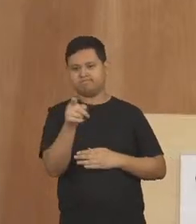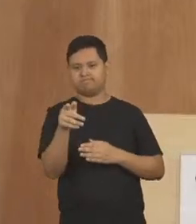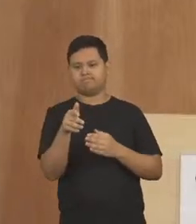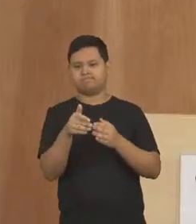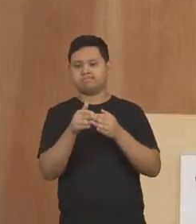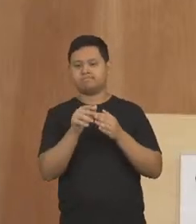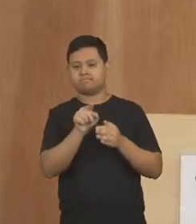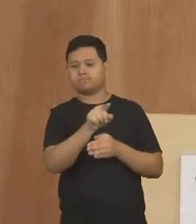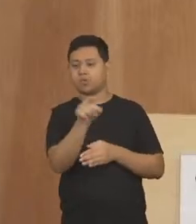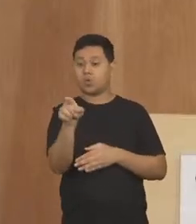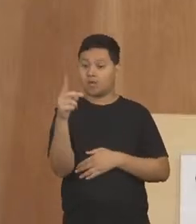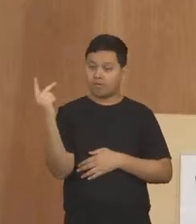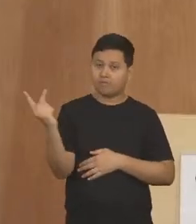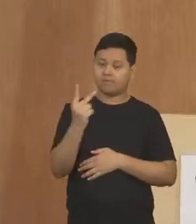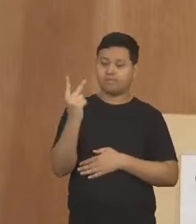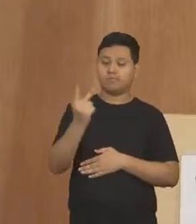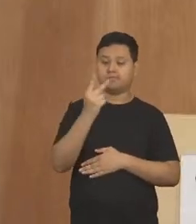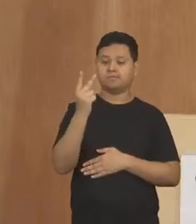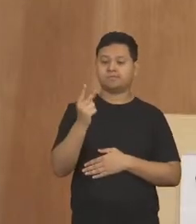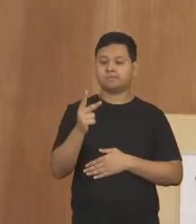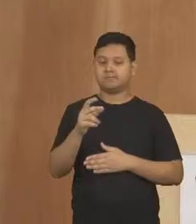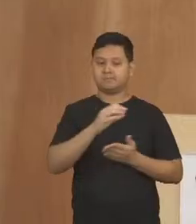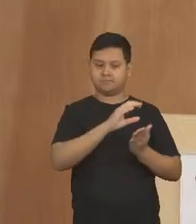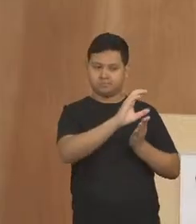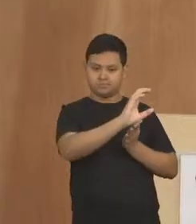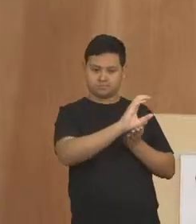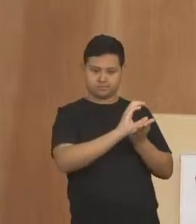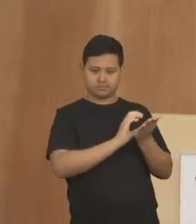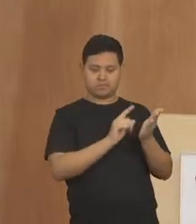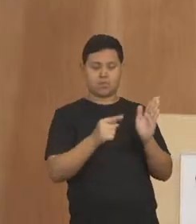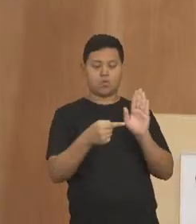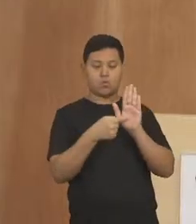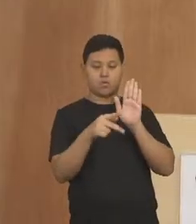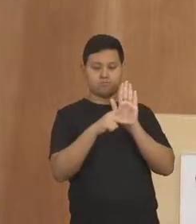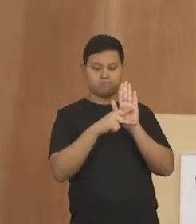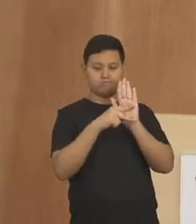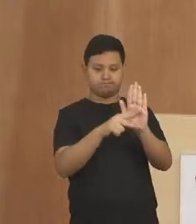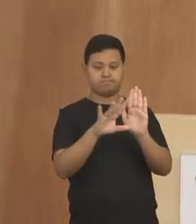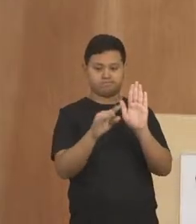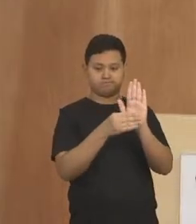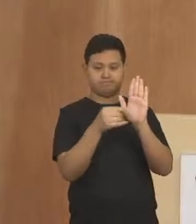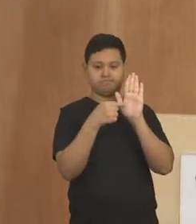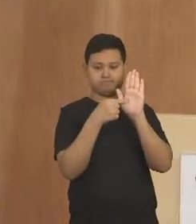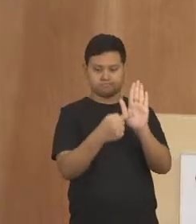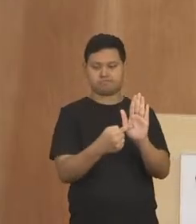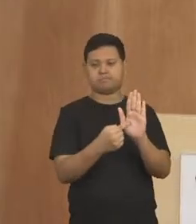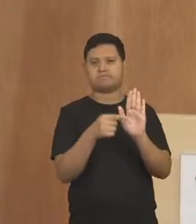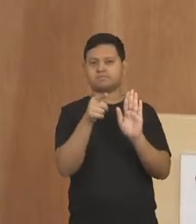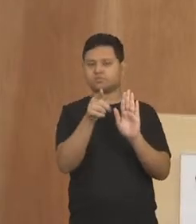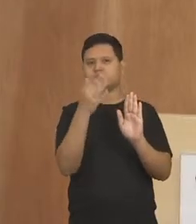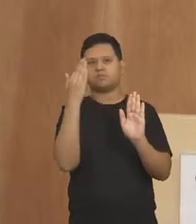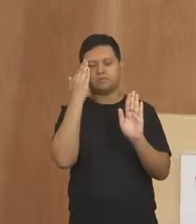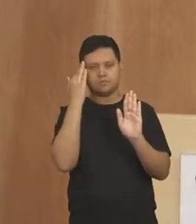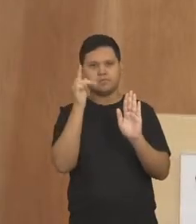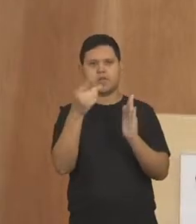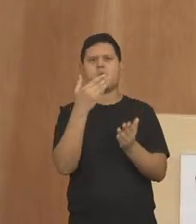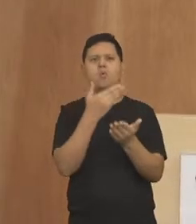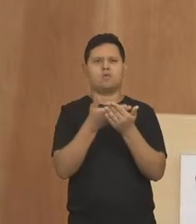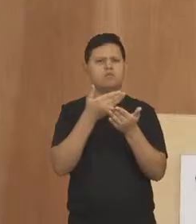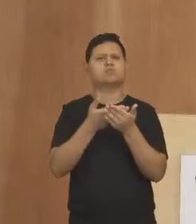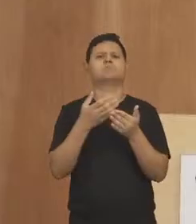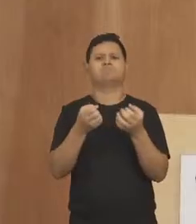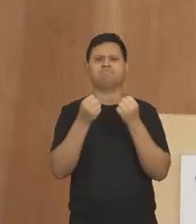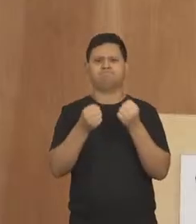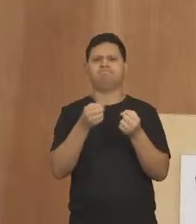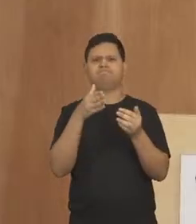pares que valorizem também essa emenda, essa proposta de emenda que nós fizemos, e saibam que foi um estudo